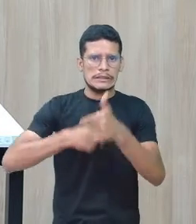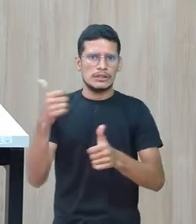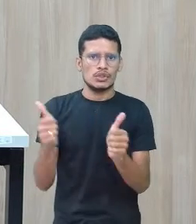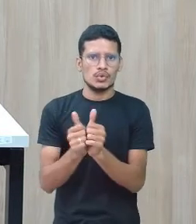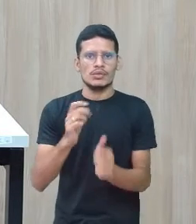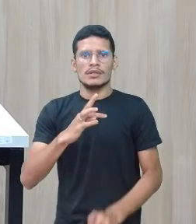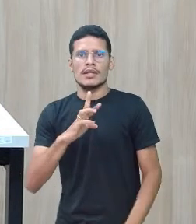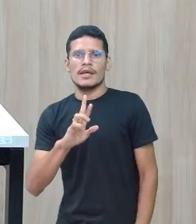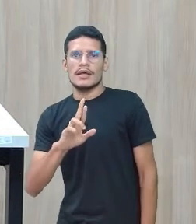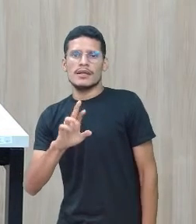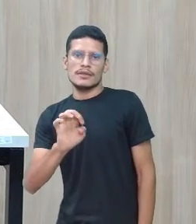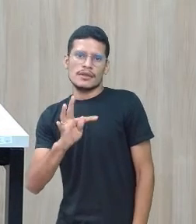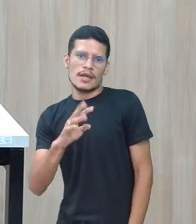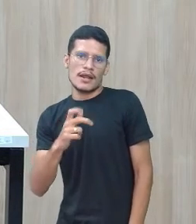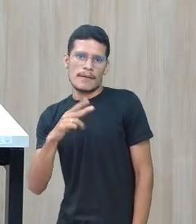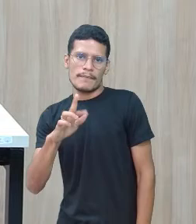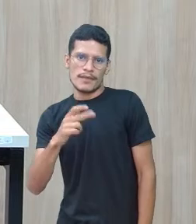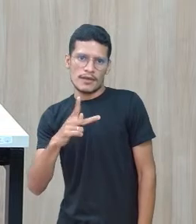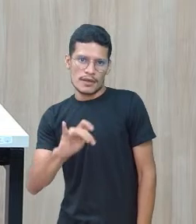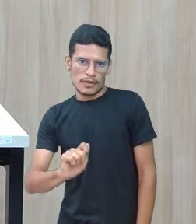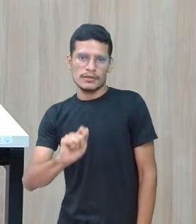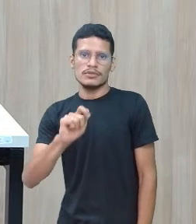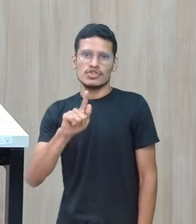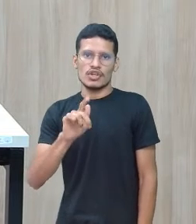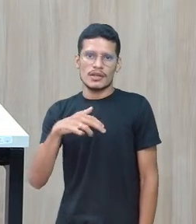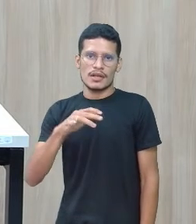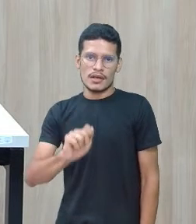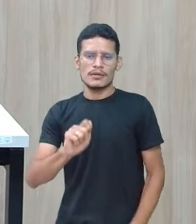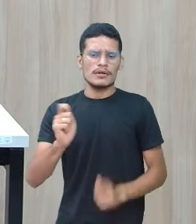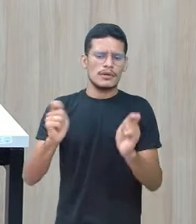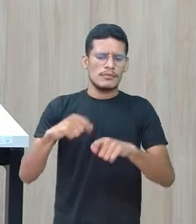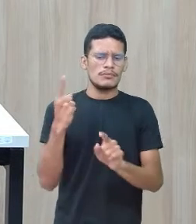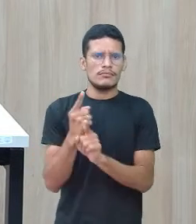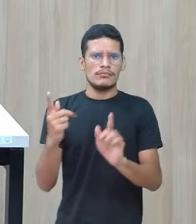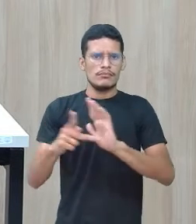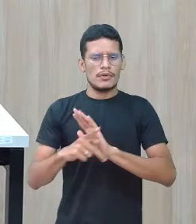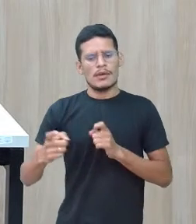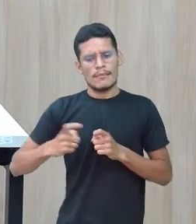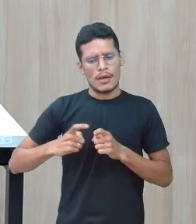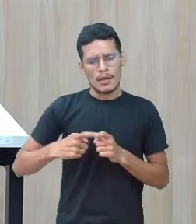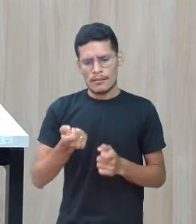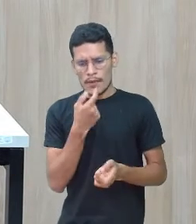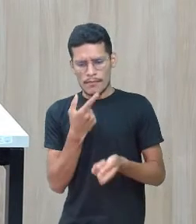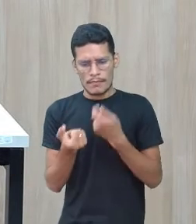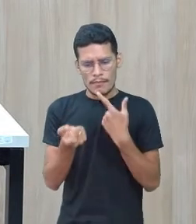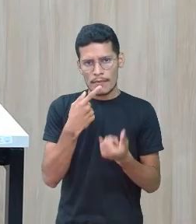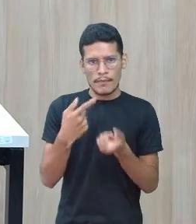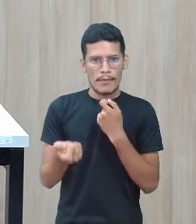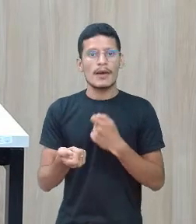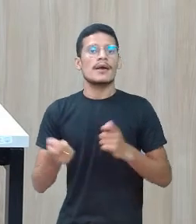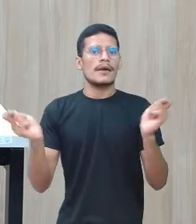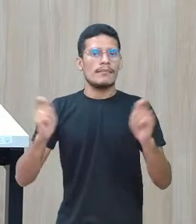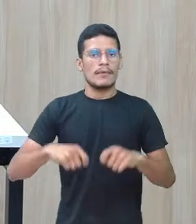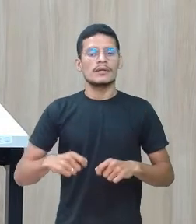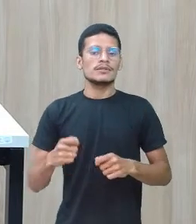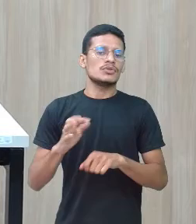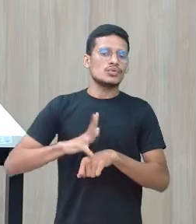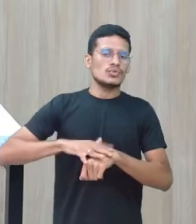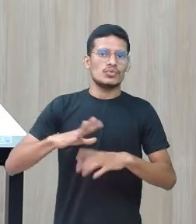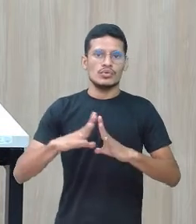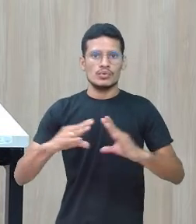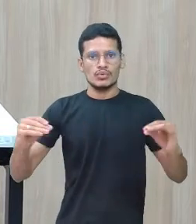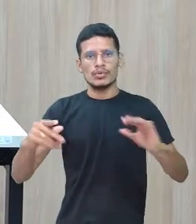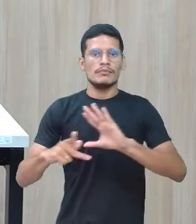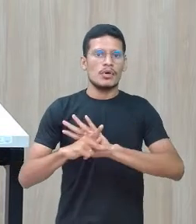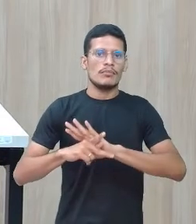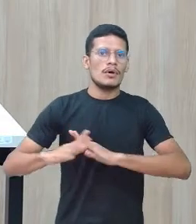terapia gênica para que pudesse descobrir mais medicamentos que pudessem curar uma série de doenças,